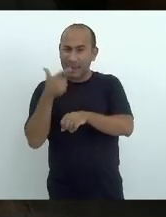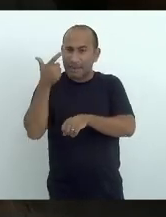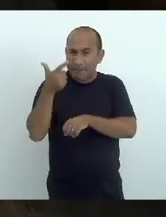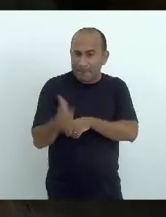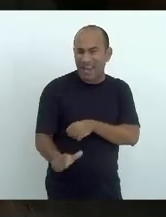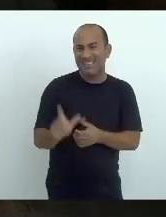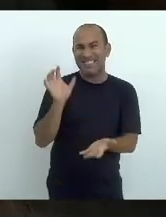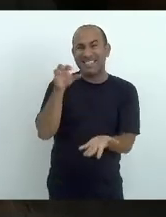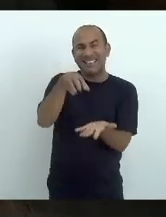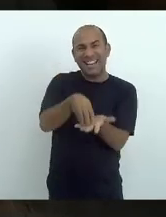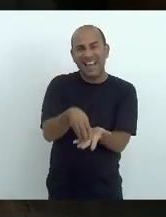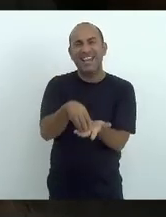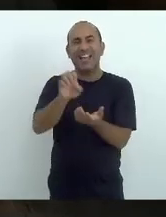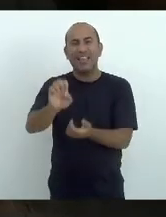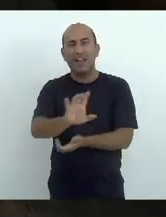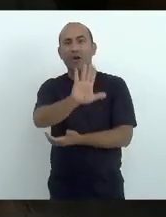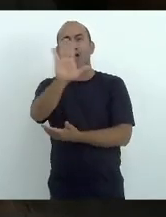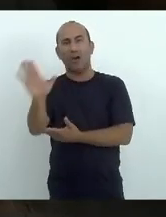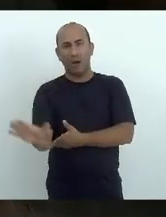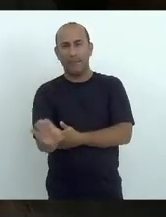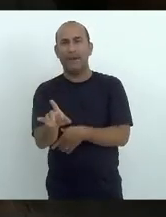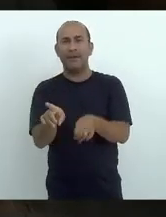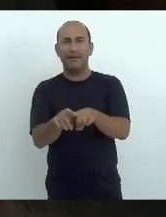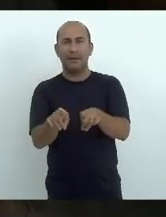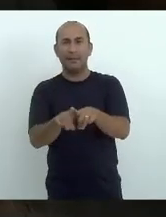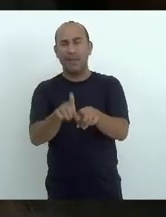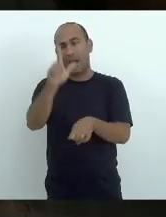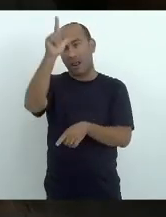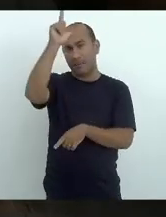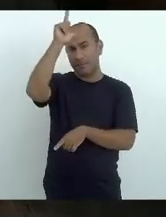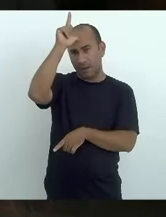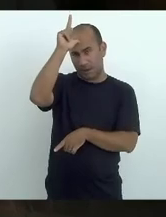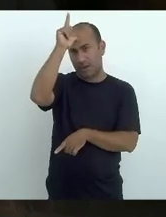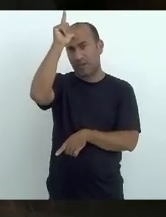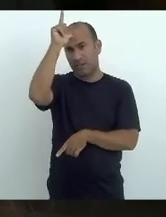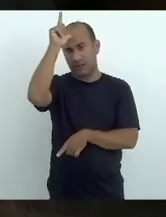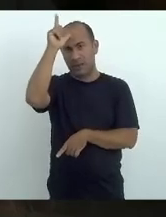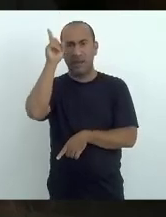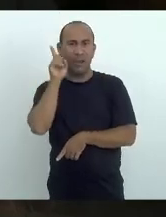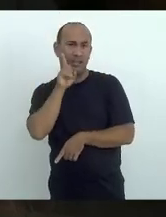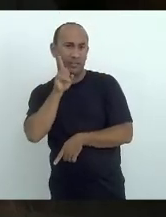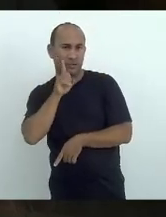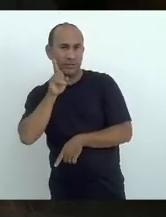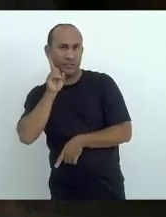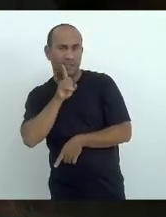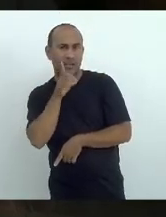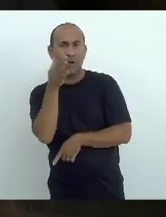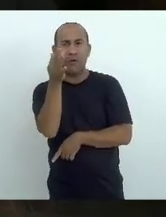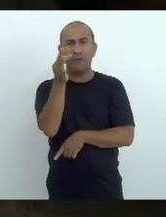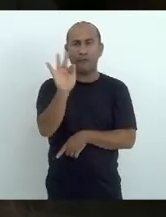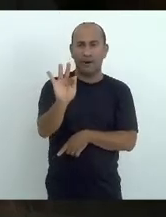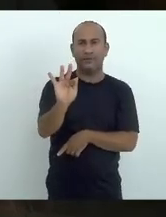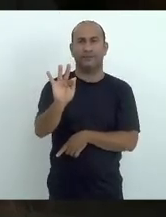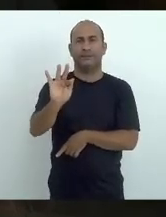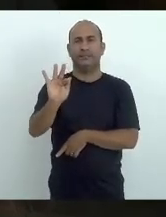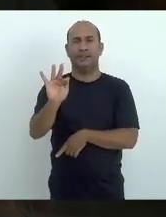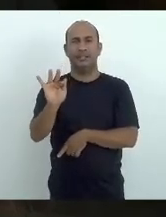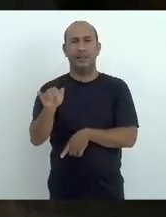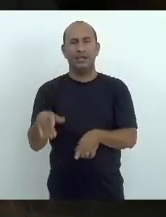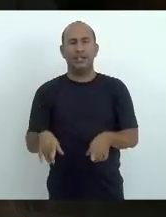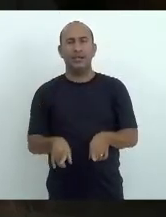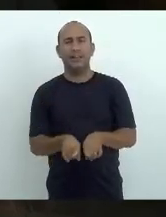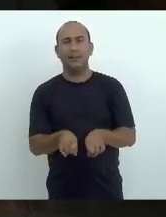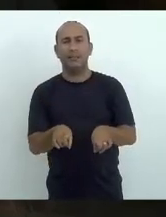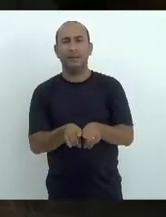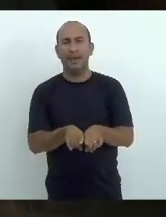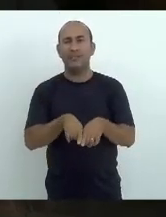União Europeia, a Alemanha, a Inglaterra, a França, né? E além das agendas